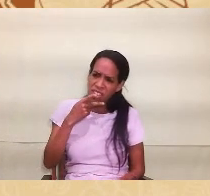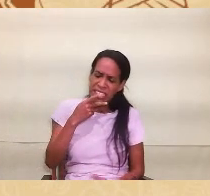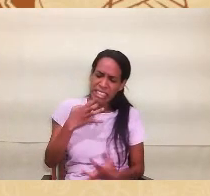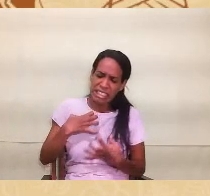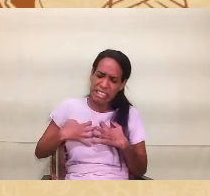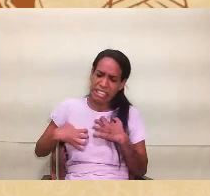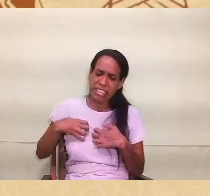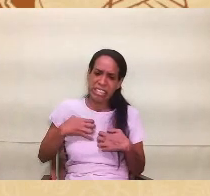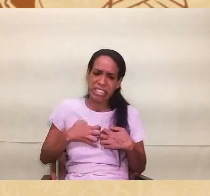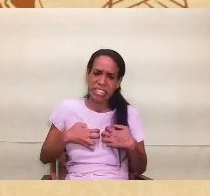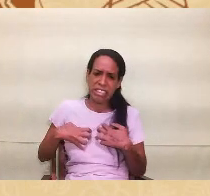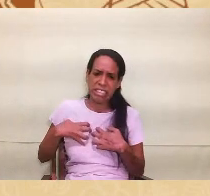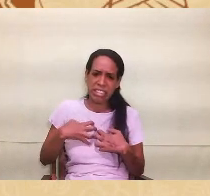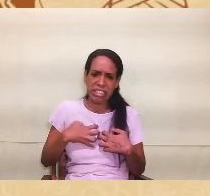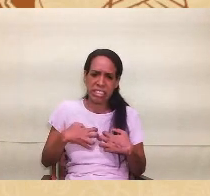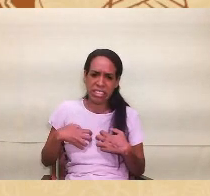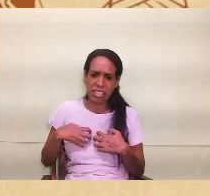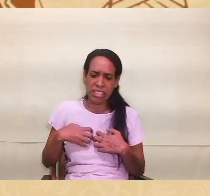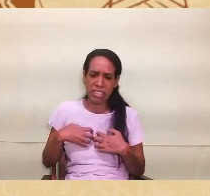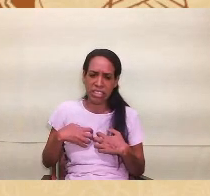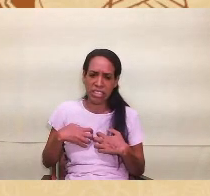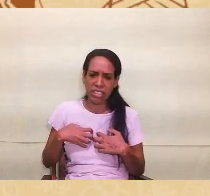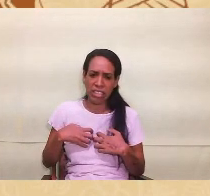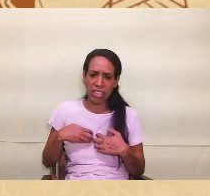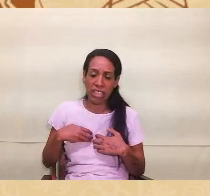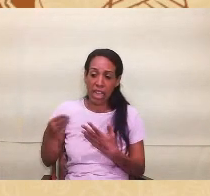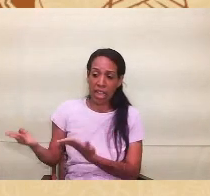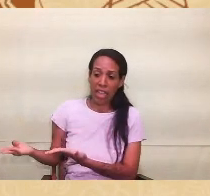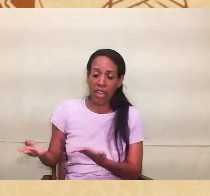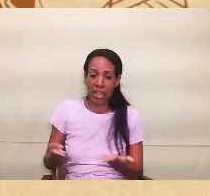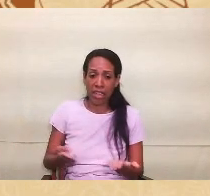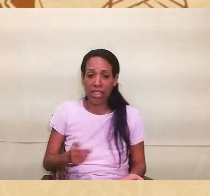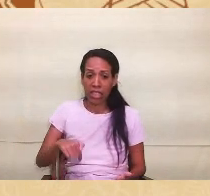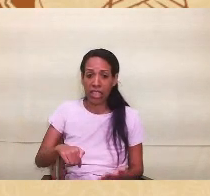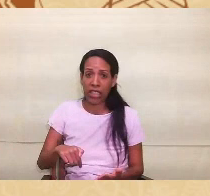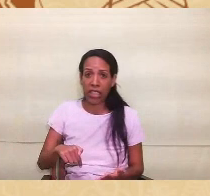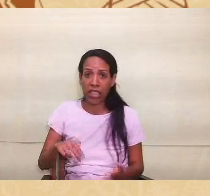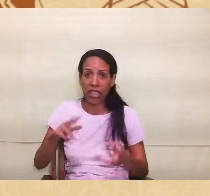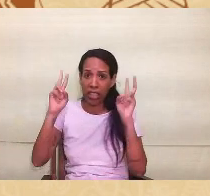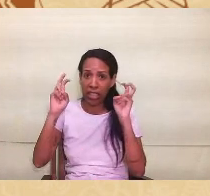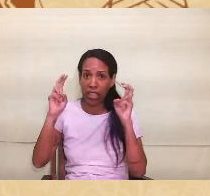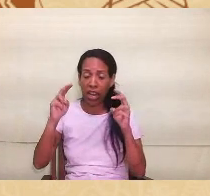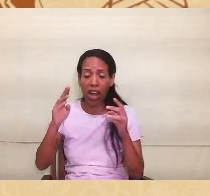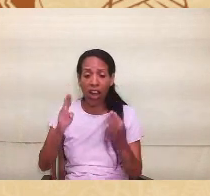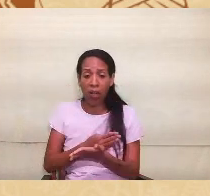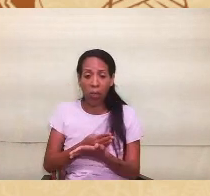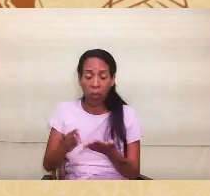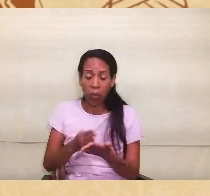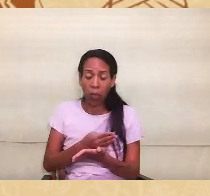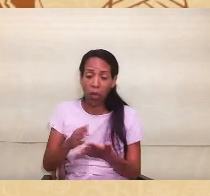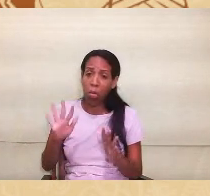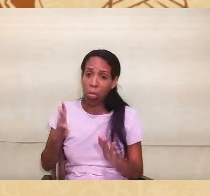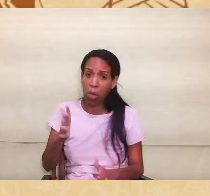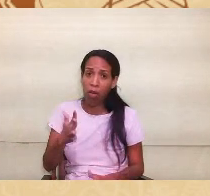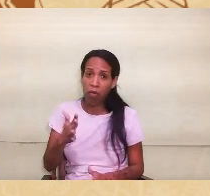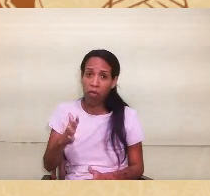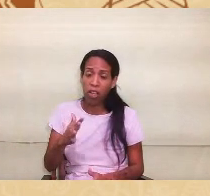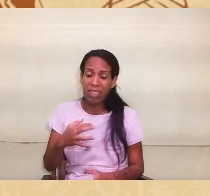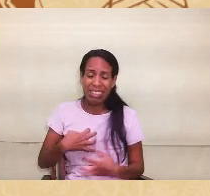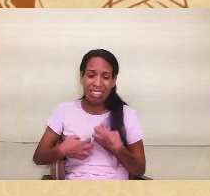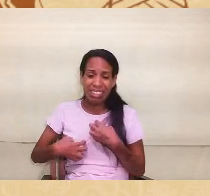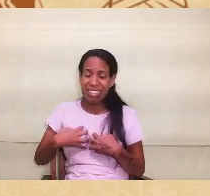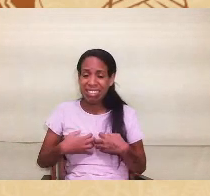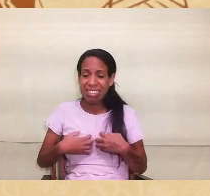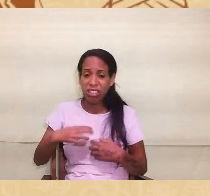eu já venho trazendo aqui no seminário algumas vezes, talvez o grande incômodo que esse seminário